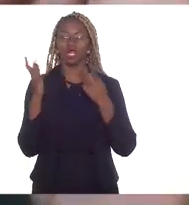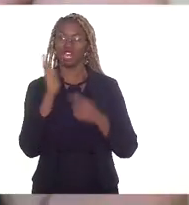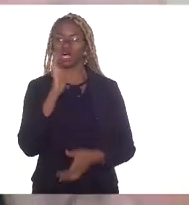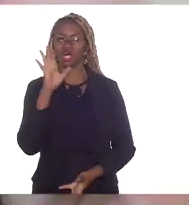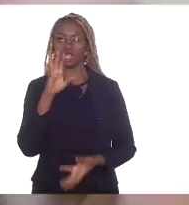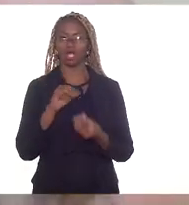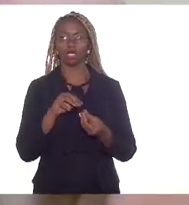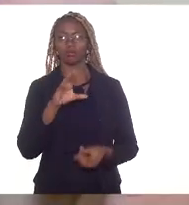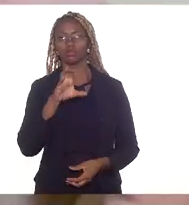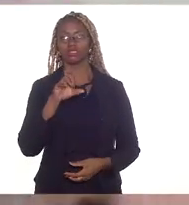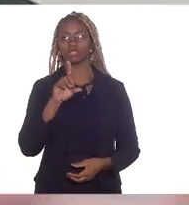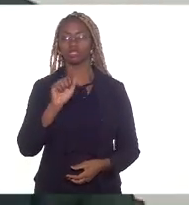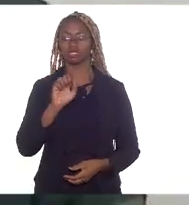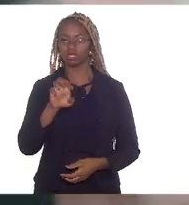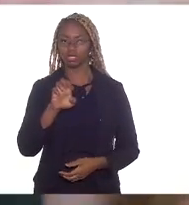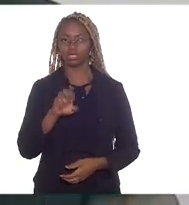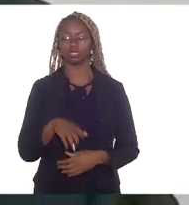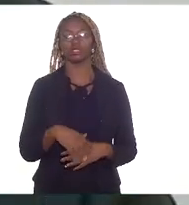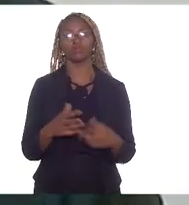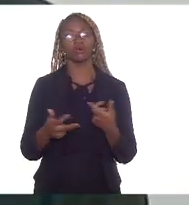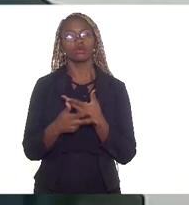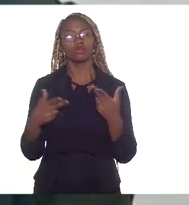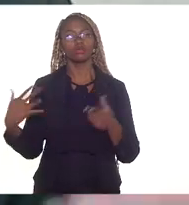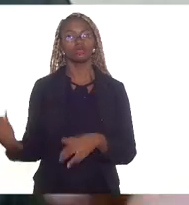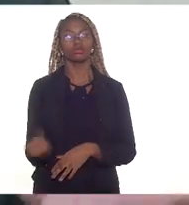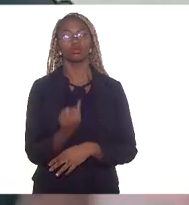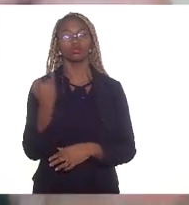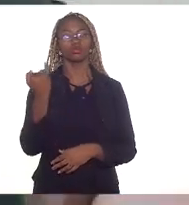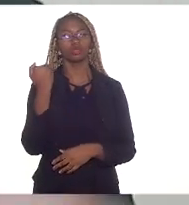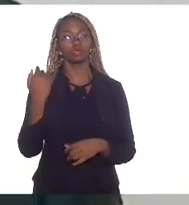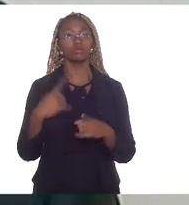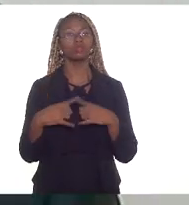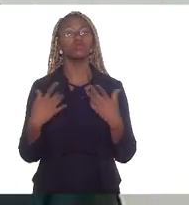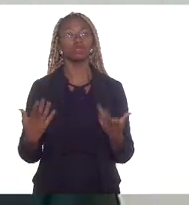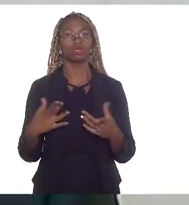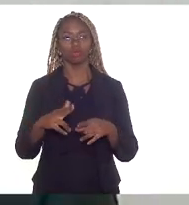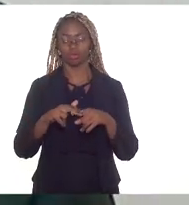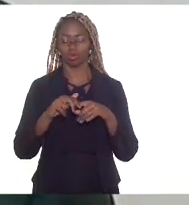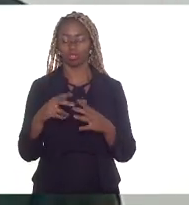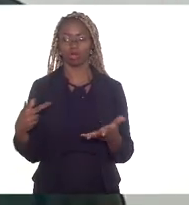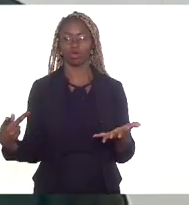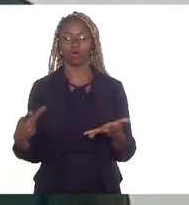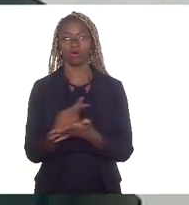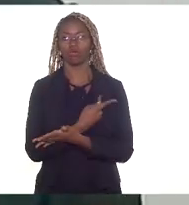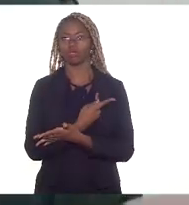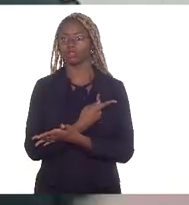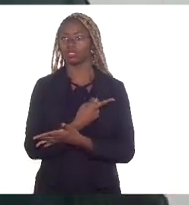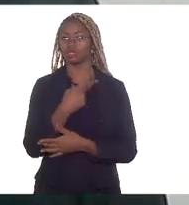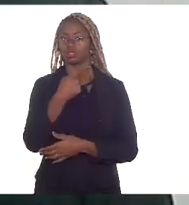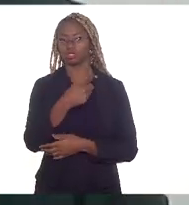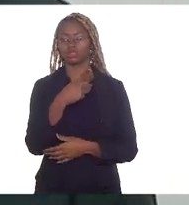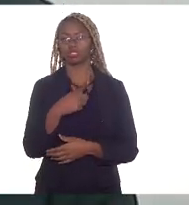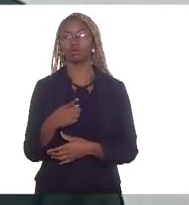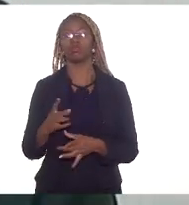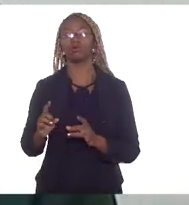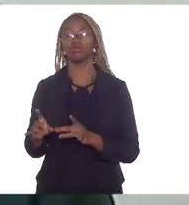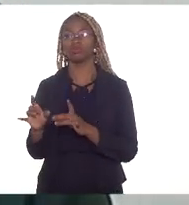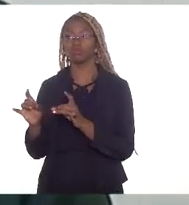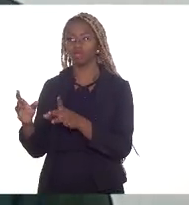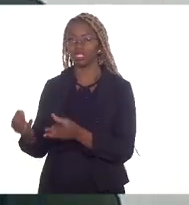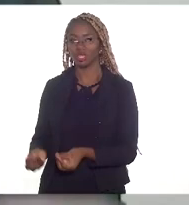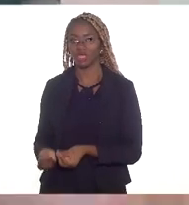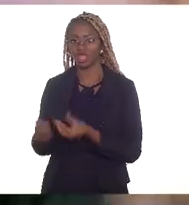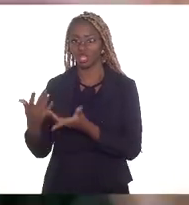que é uma parcela importante, porque o que aconteceu nesse leilão da concessão de